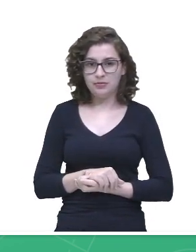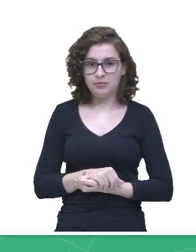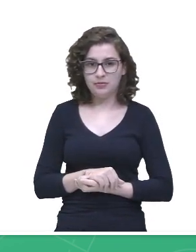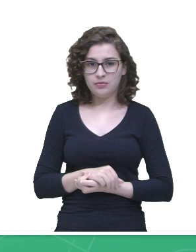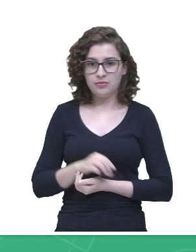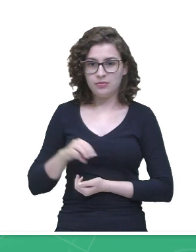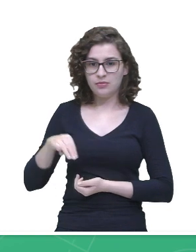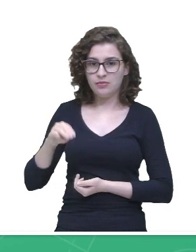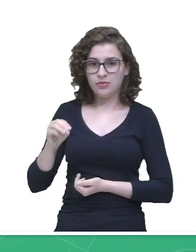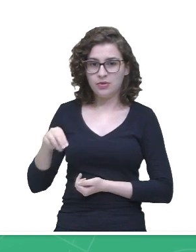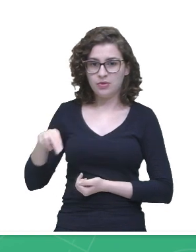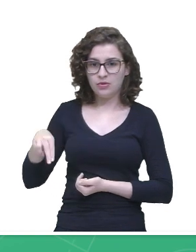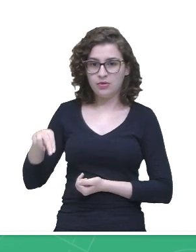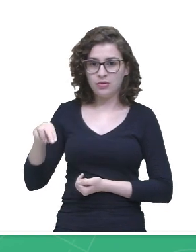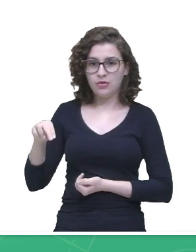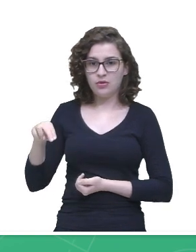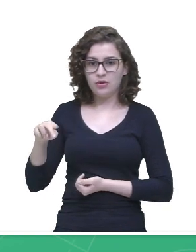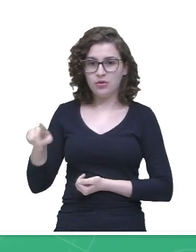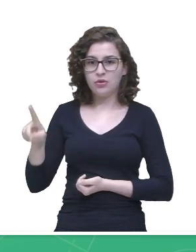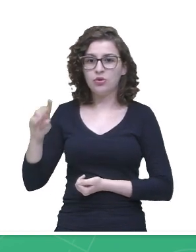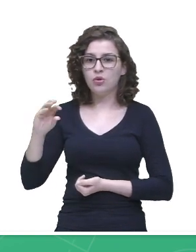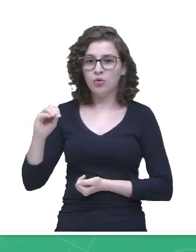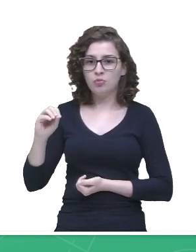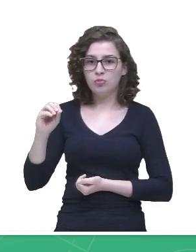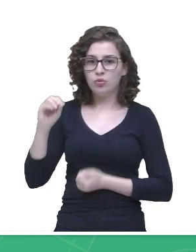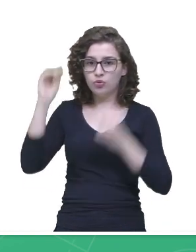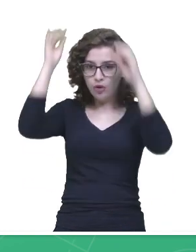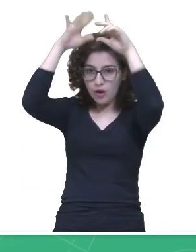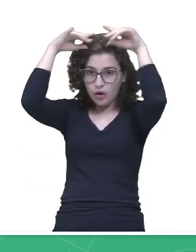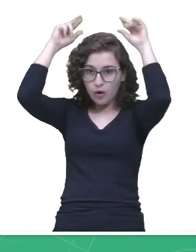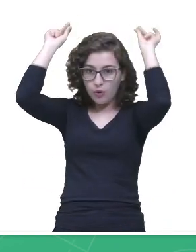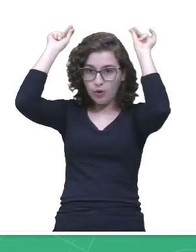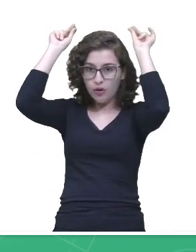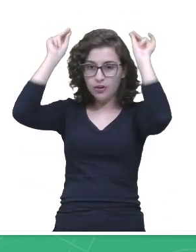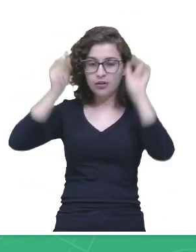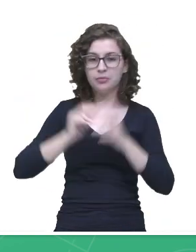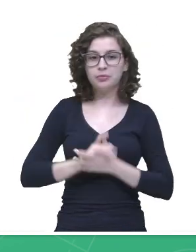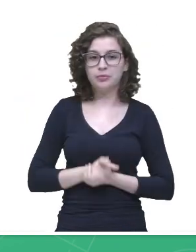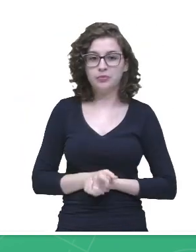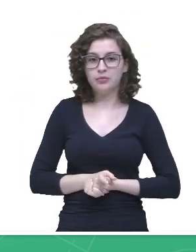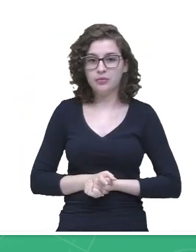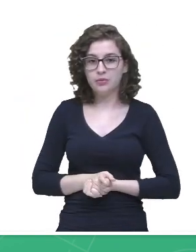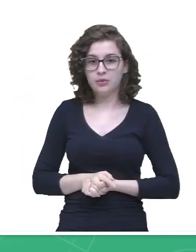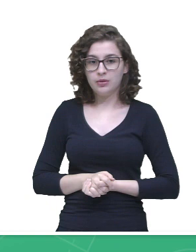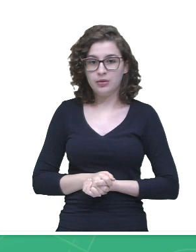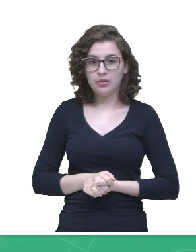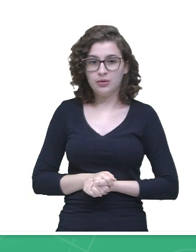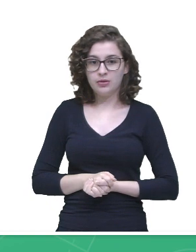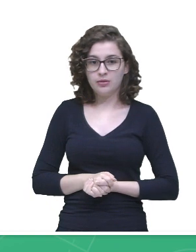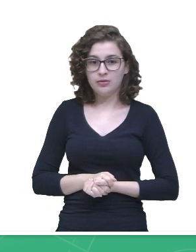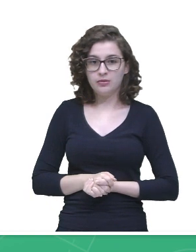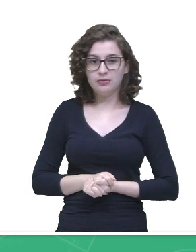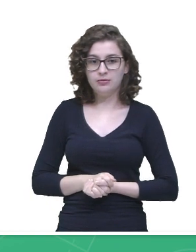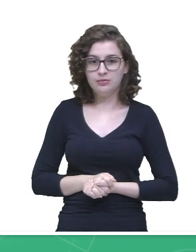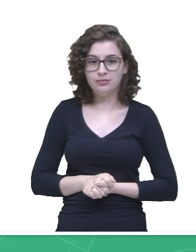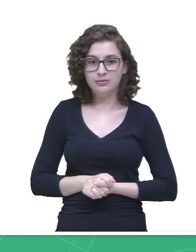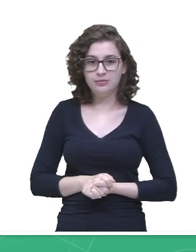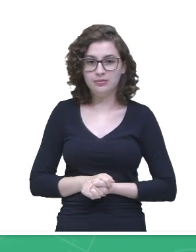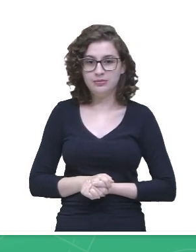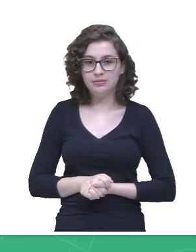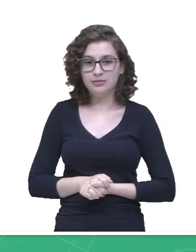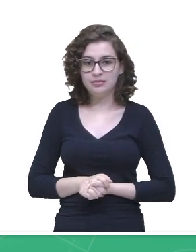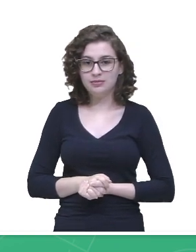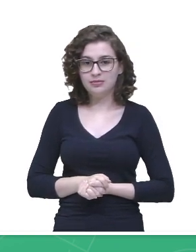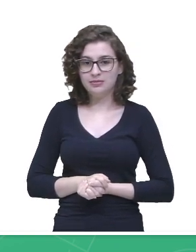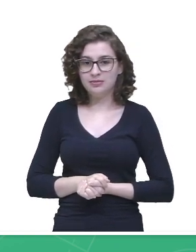né? O amarradinho, é o penteadinho do cabelo dela. Monio. O cocó, né, que chamam. Arroto,